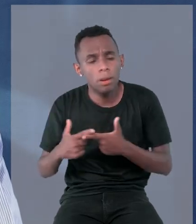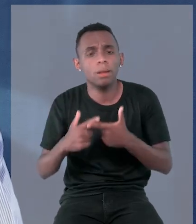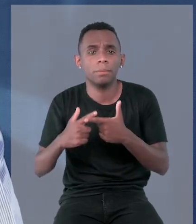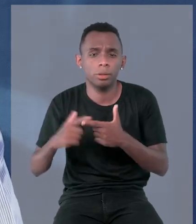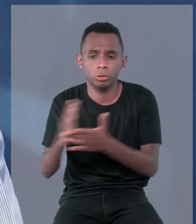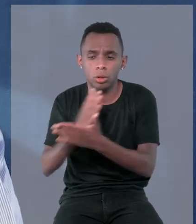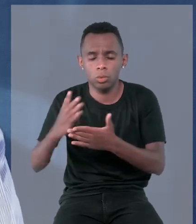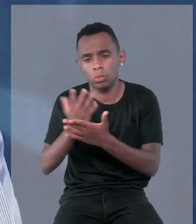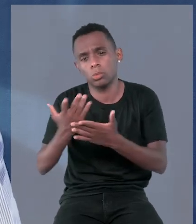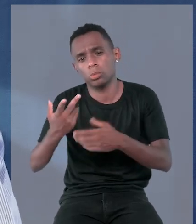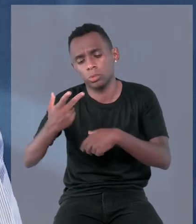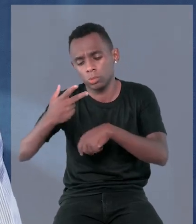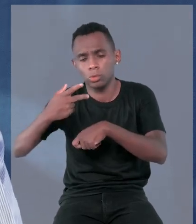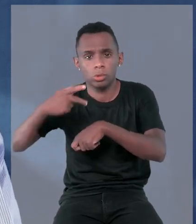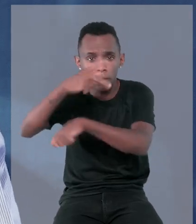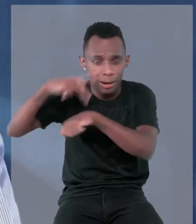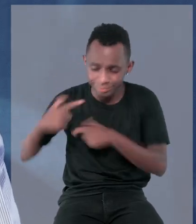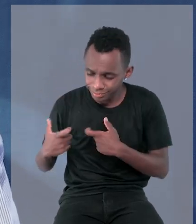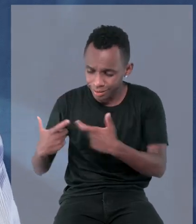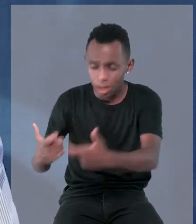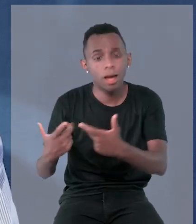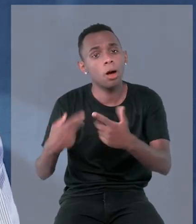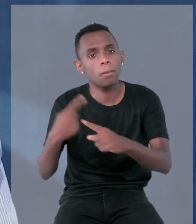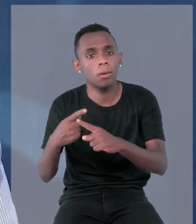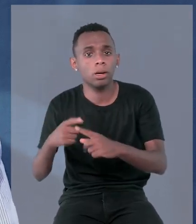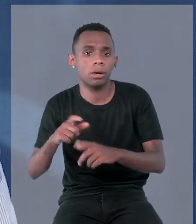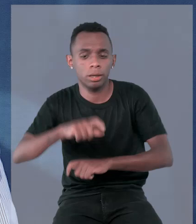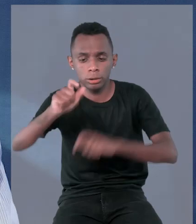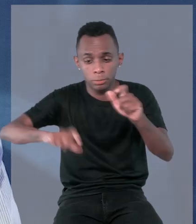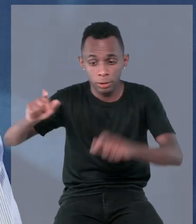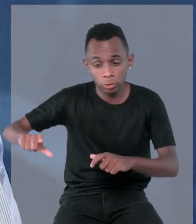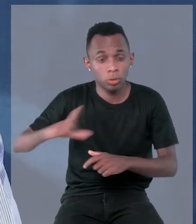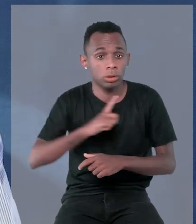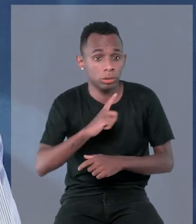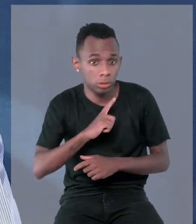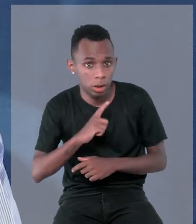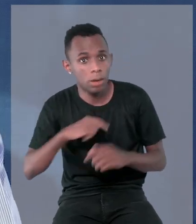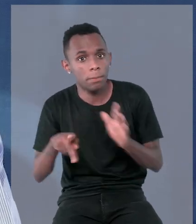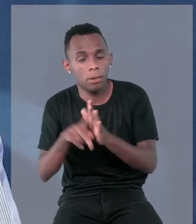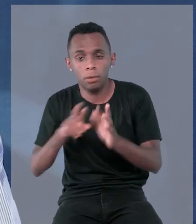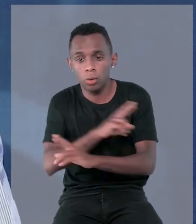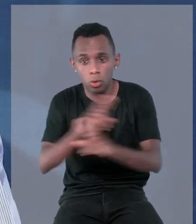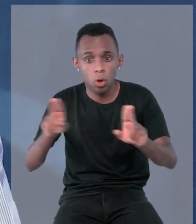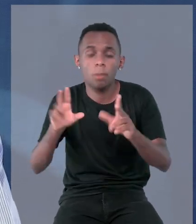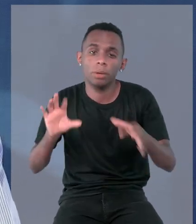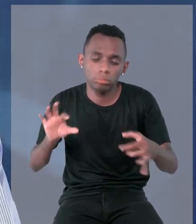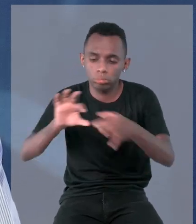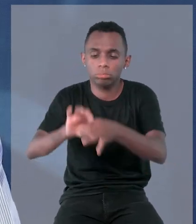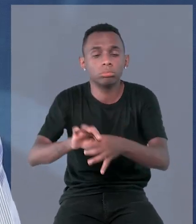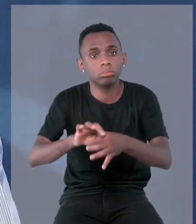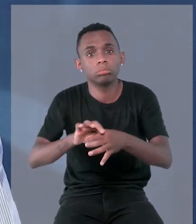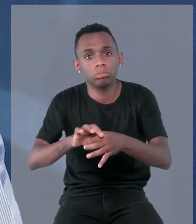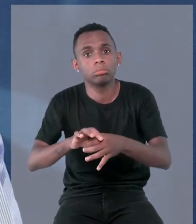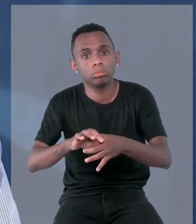né? Na faixa de Gaza, porque os personagens ali têm nomes, né, ligados